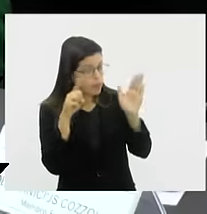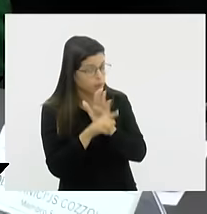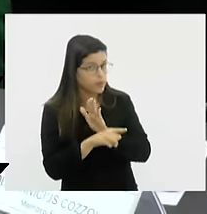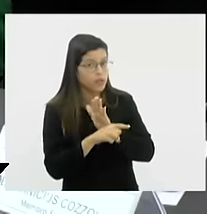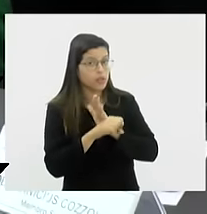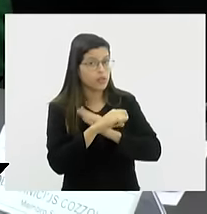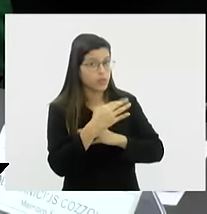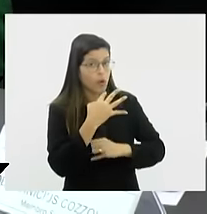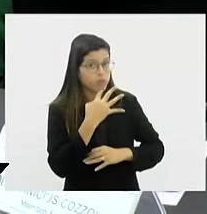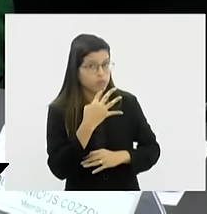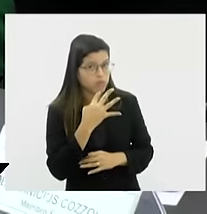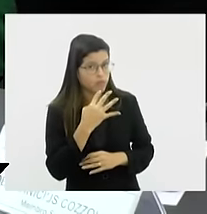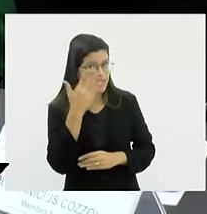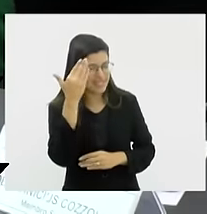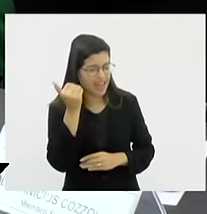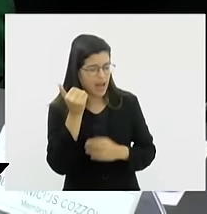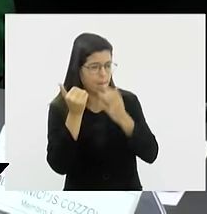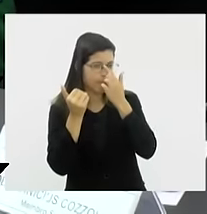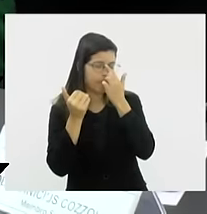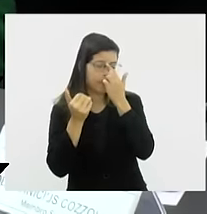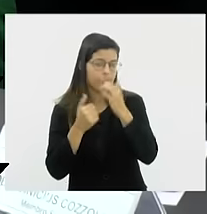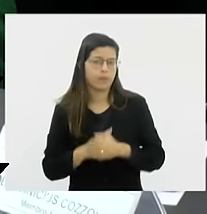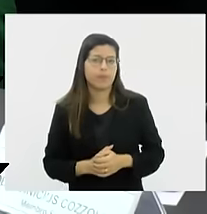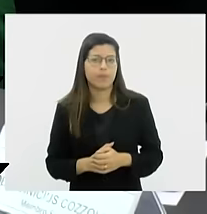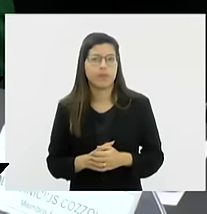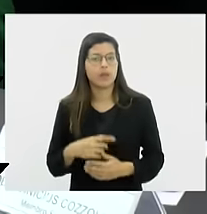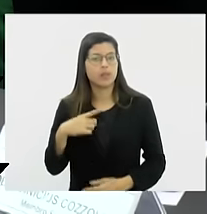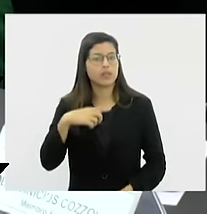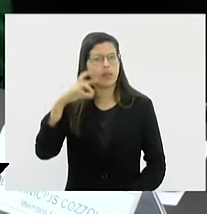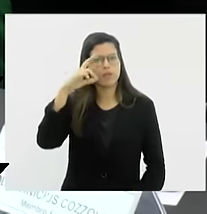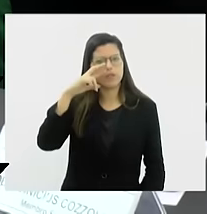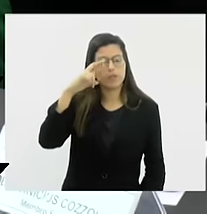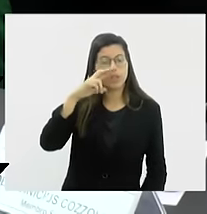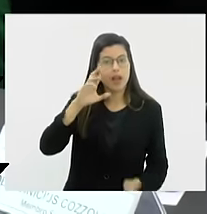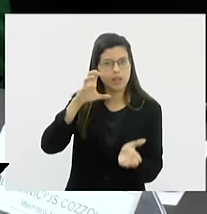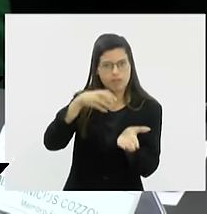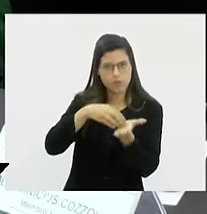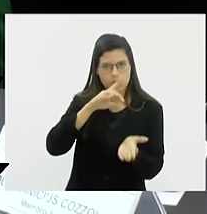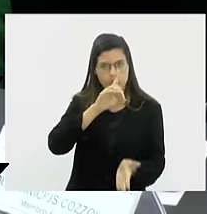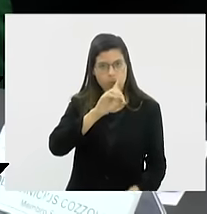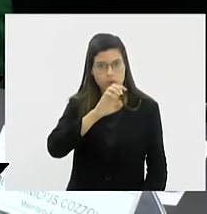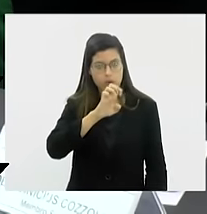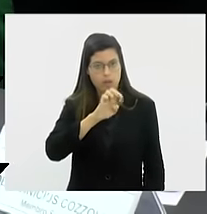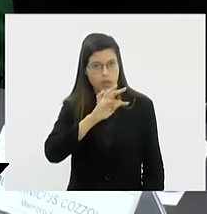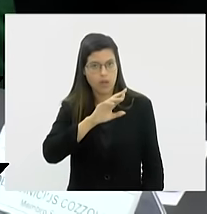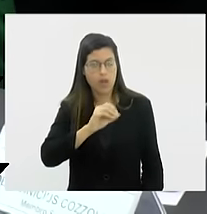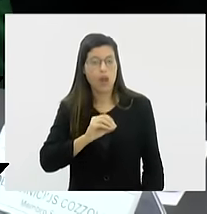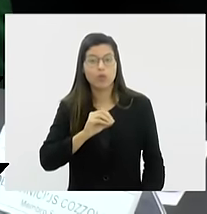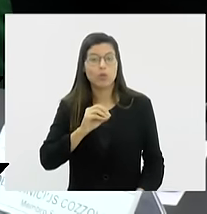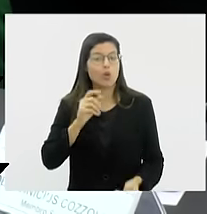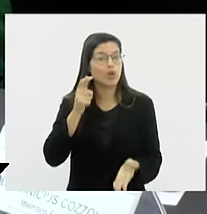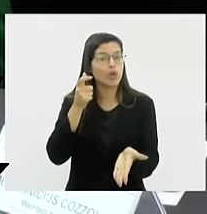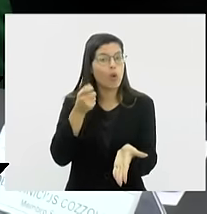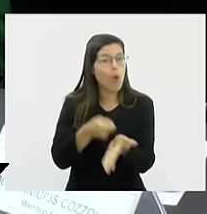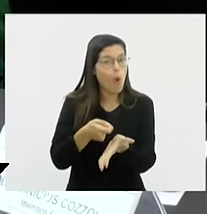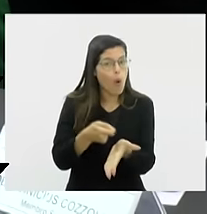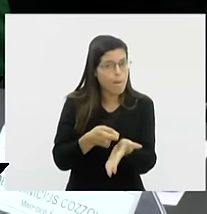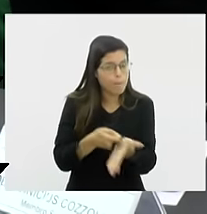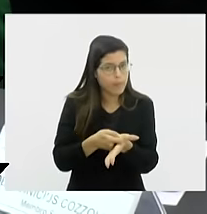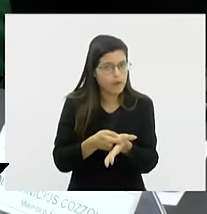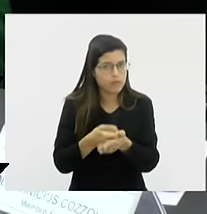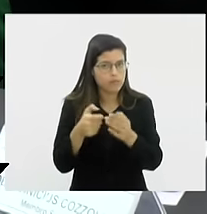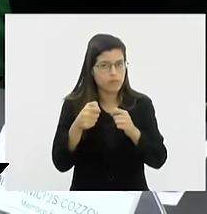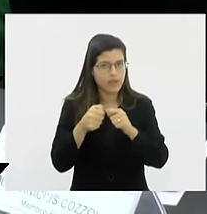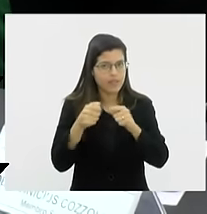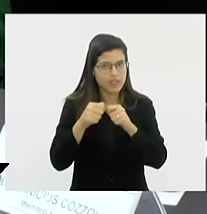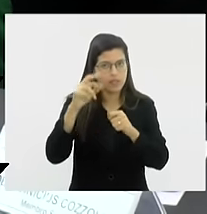senhor. Não, não tem ciência. Se tem fiscais do Detro que cobram para poder fazer a